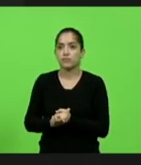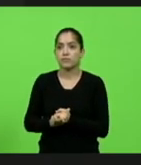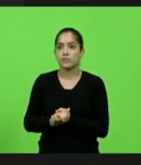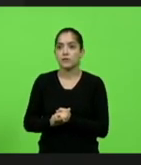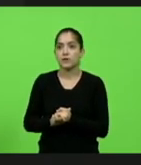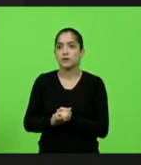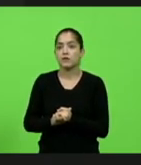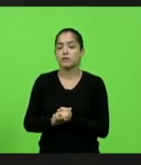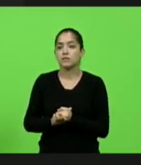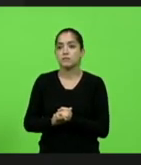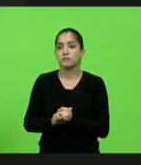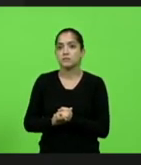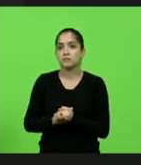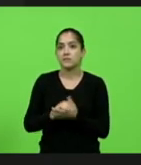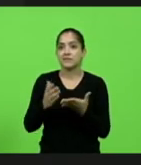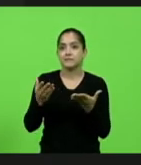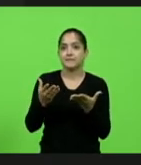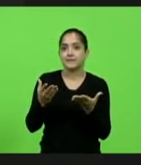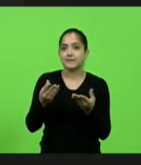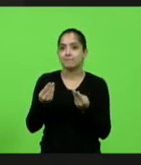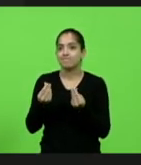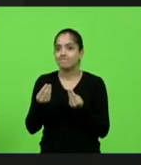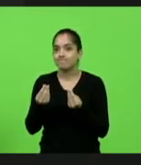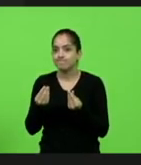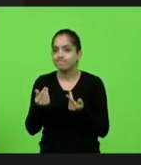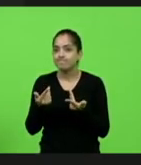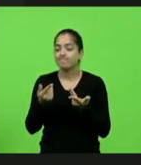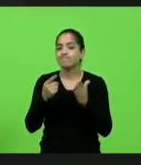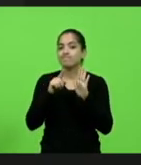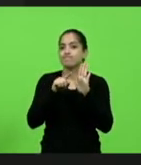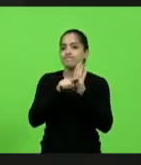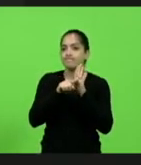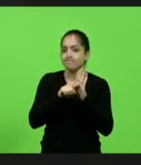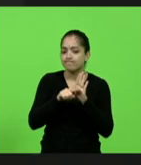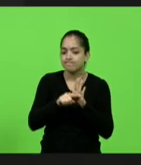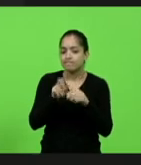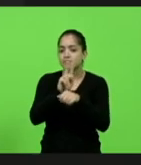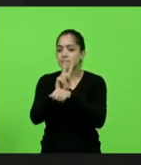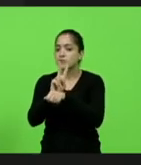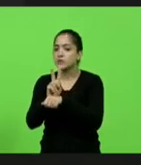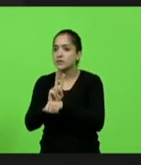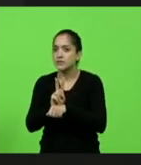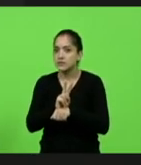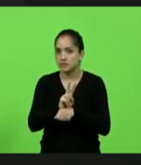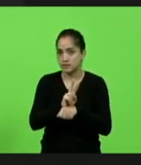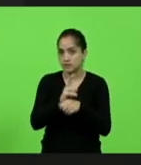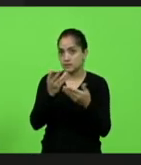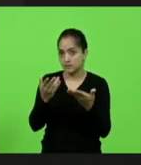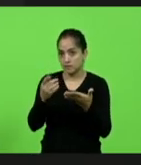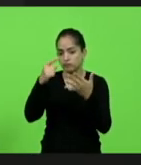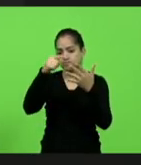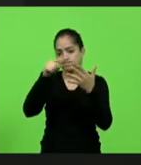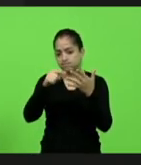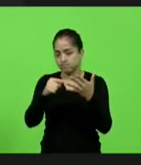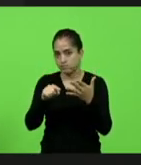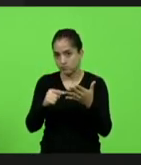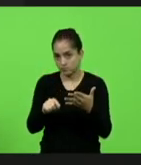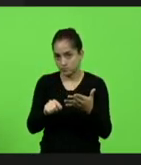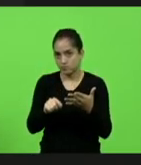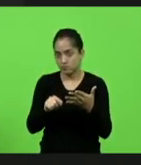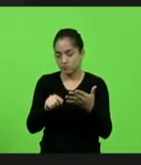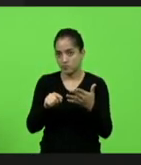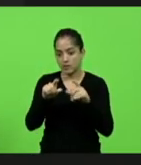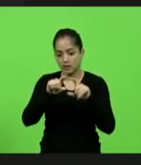fica ainda com condições questionáveis quanto à fiscalização e outros atributos que estão em alguns